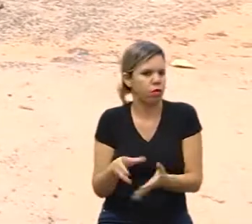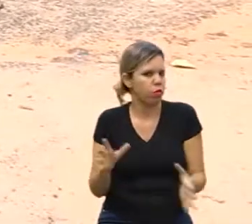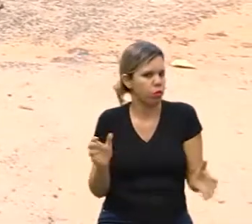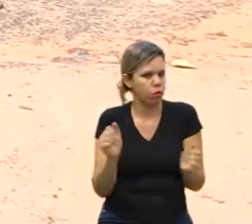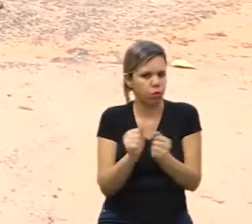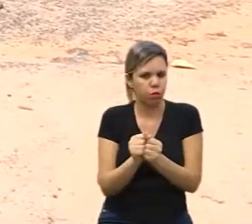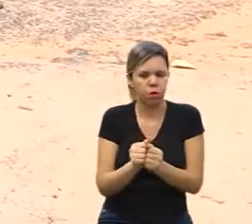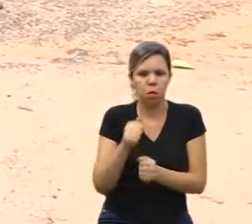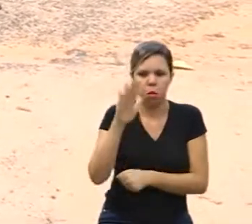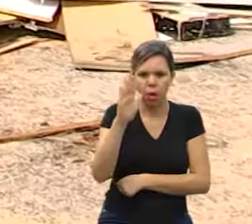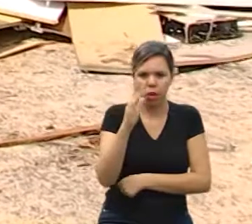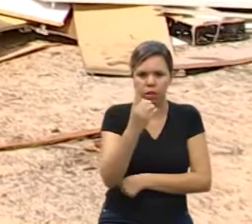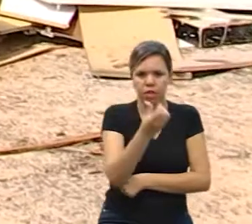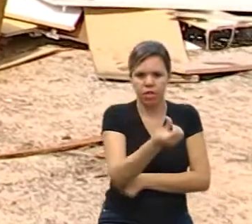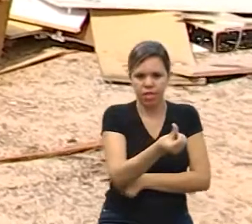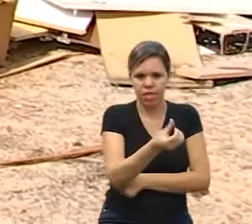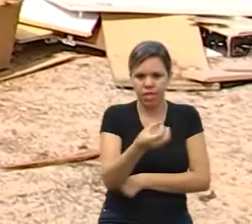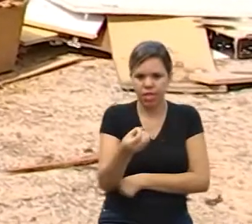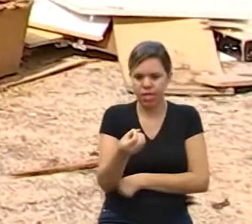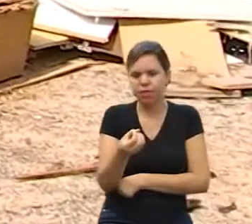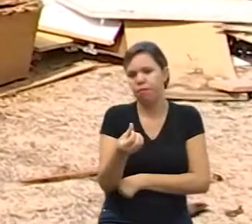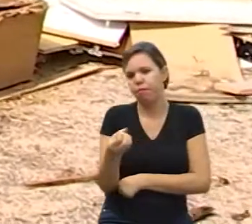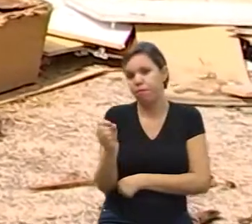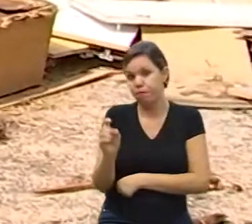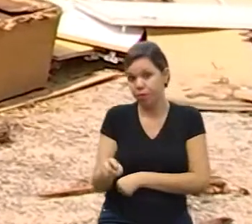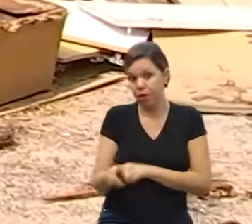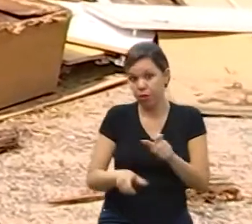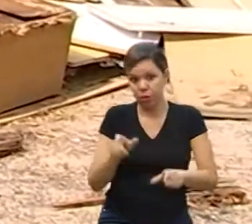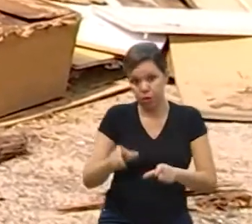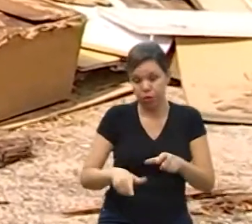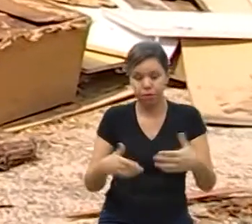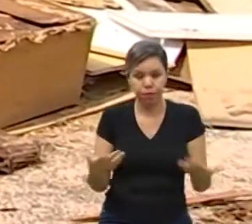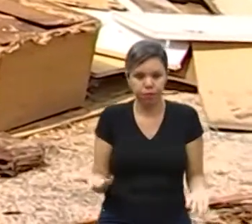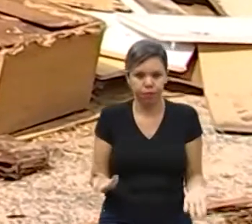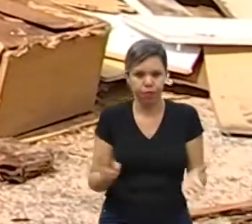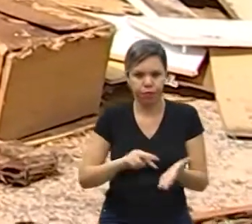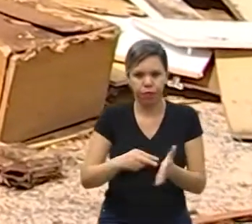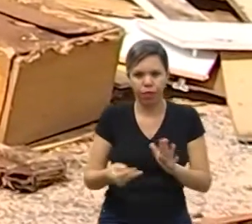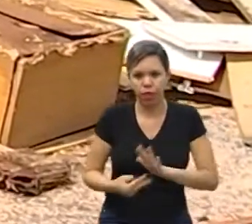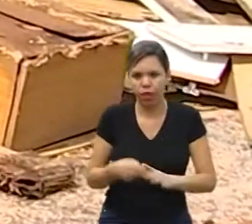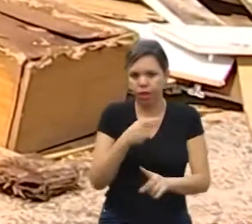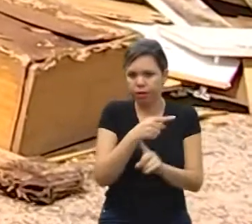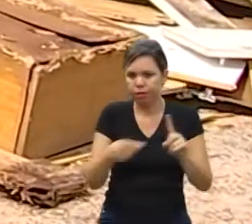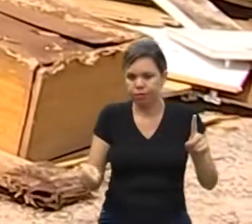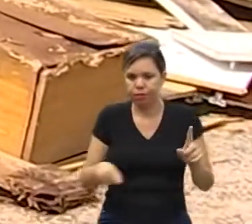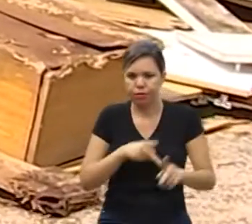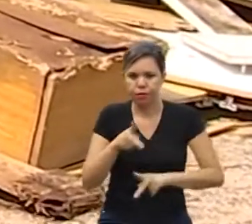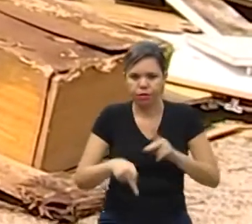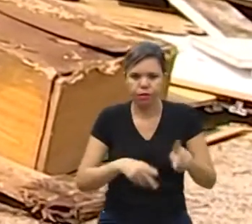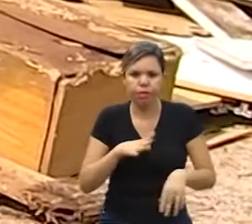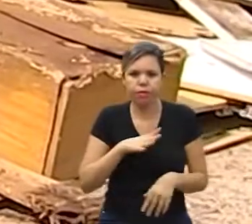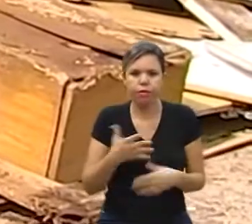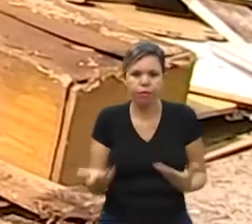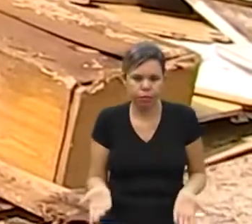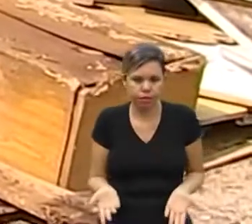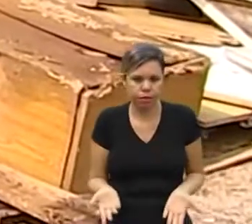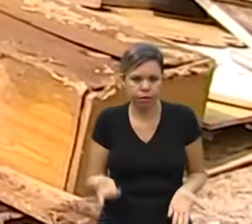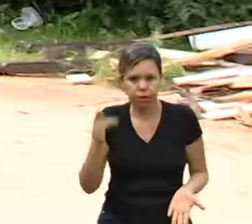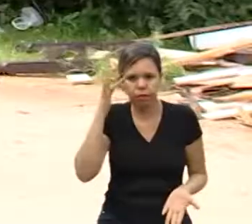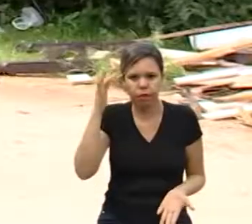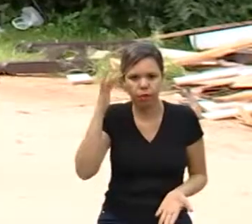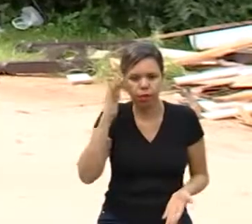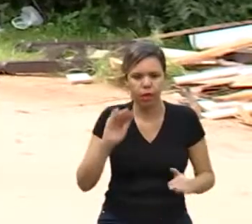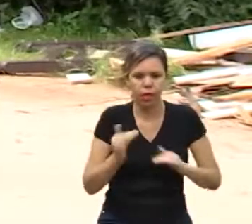distritos juntos chegam a mais de 660 mil habitantes, o que representa metade da população da